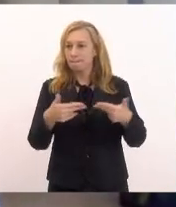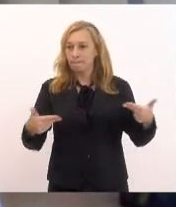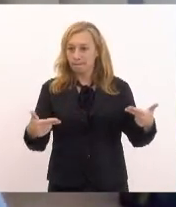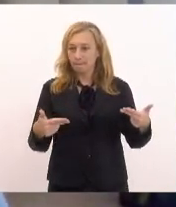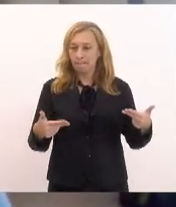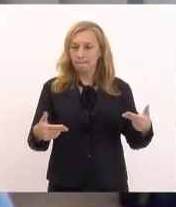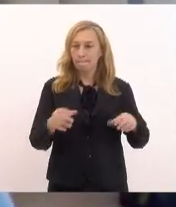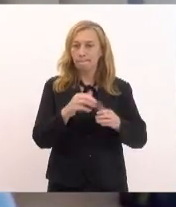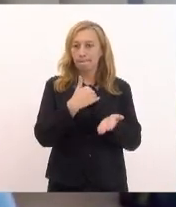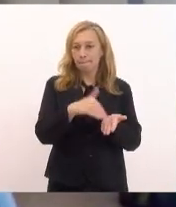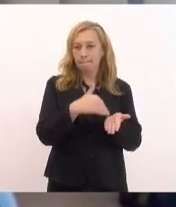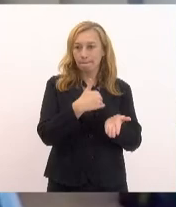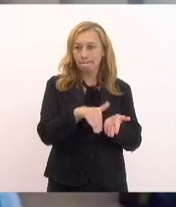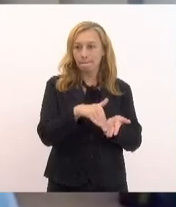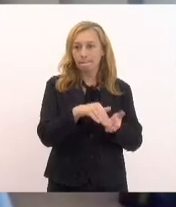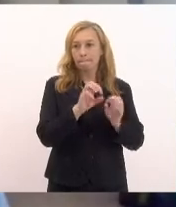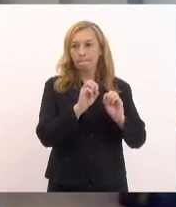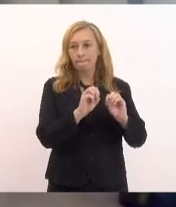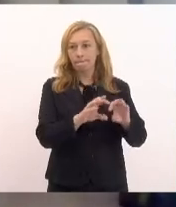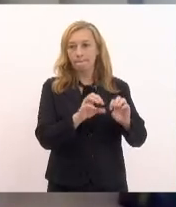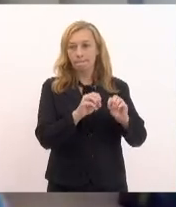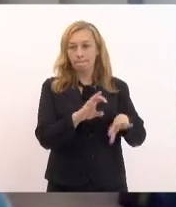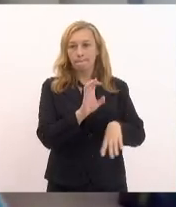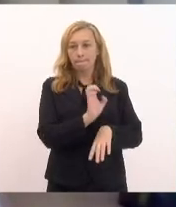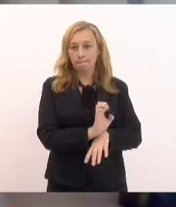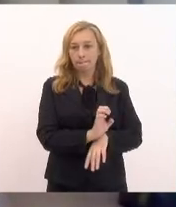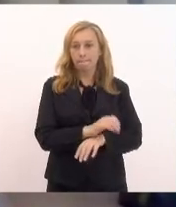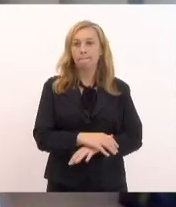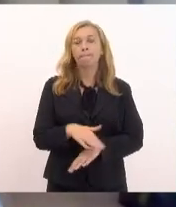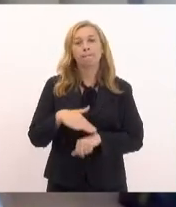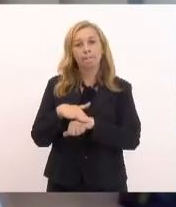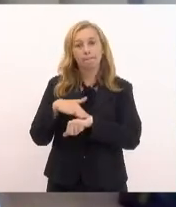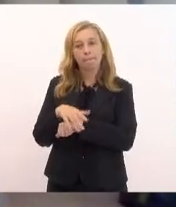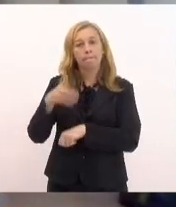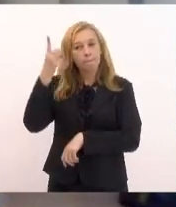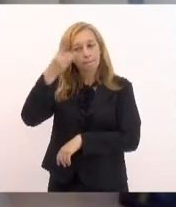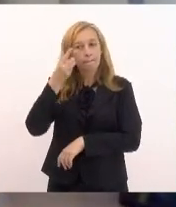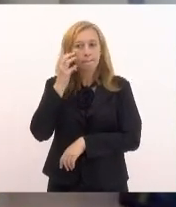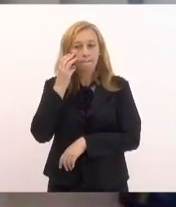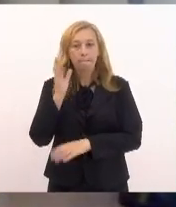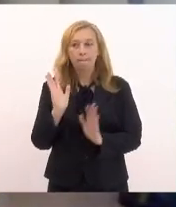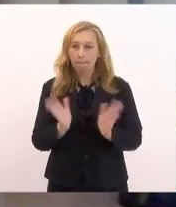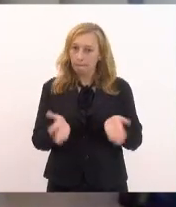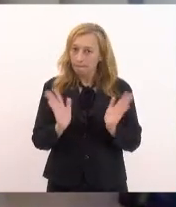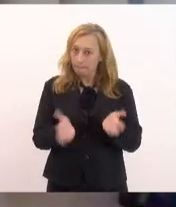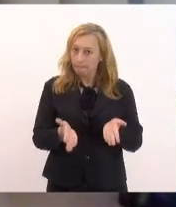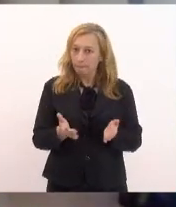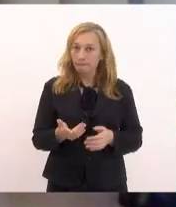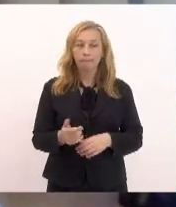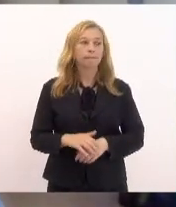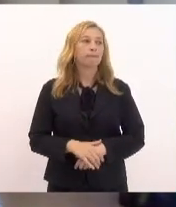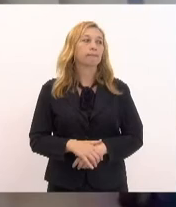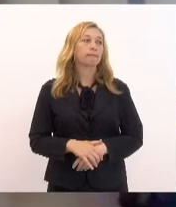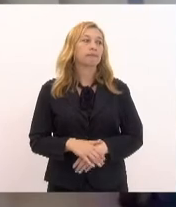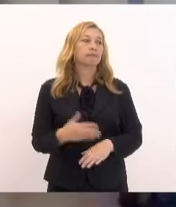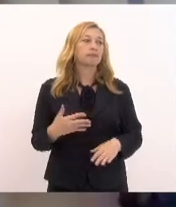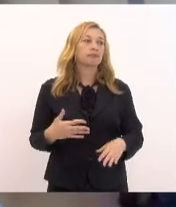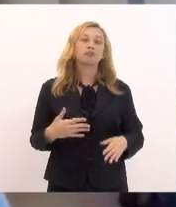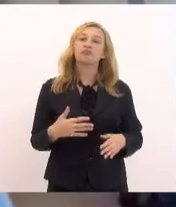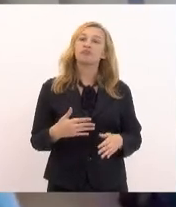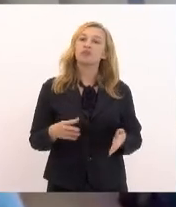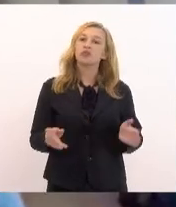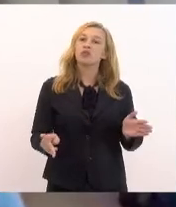Secretaria de Estado de Educação. Eu conversei com o deputado Valdec hoje, demos entrada num projeto de